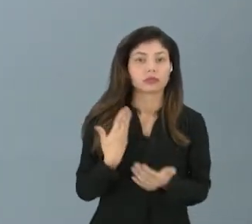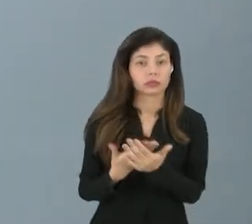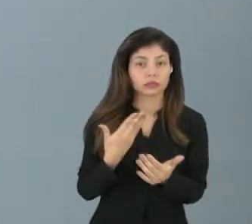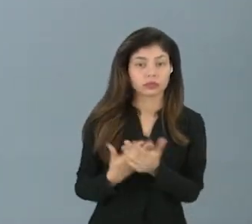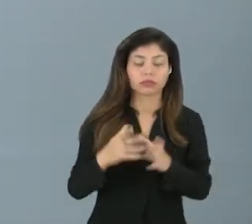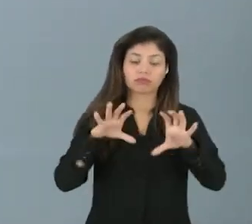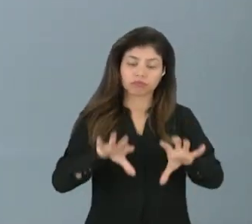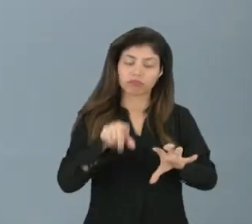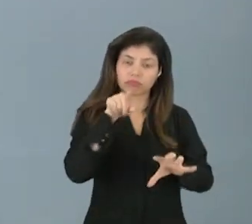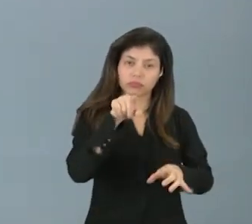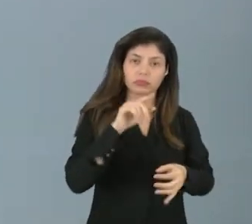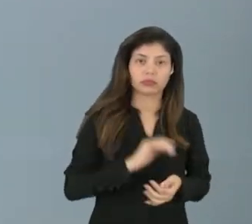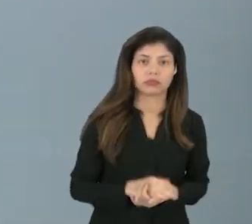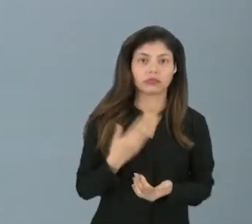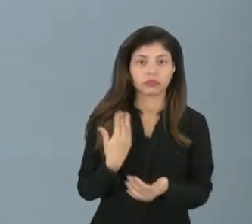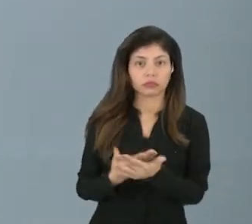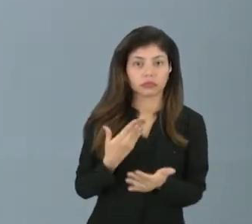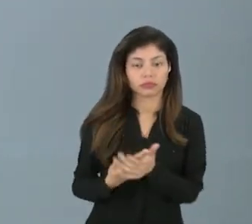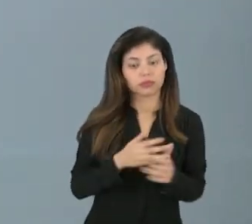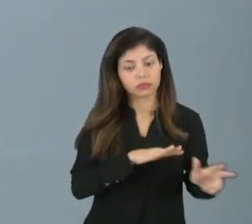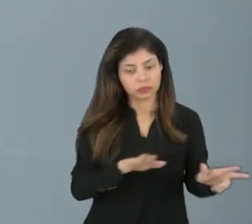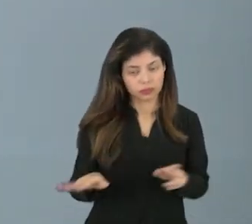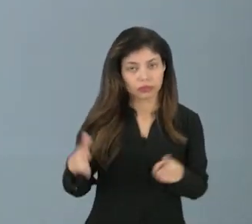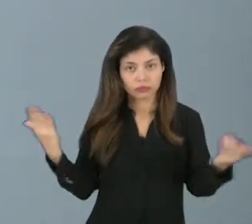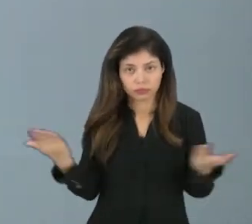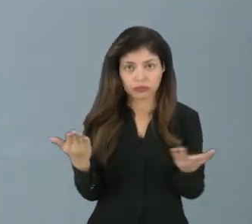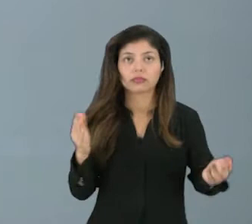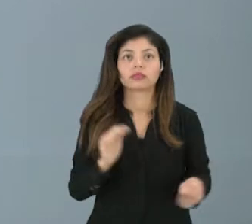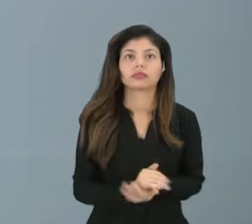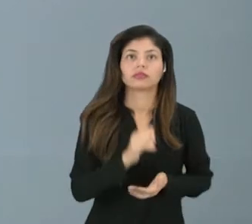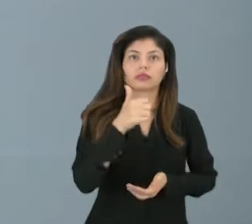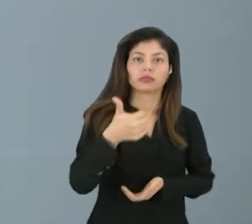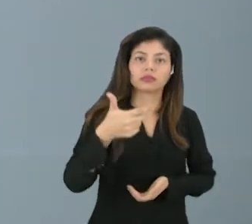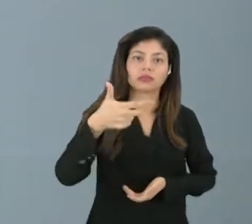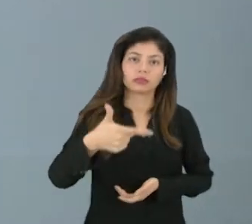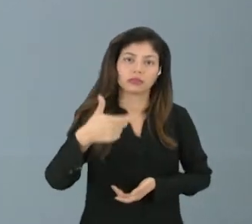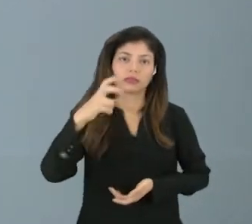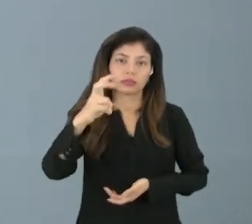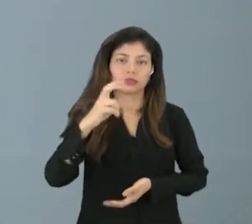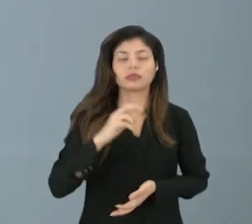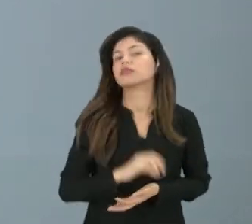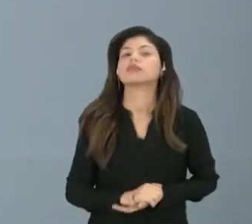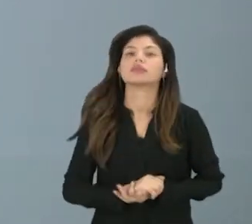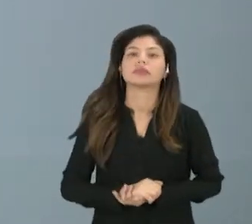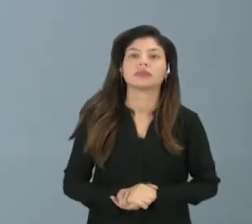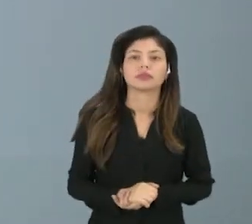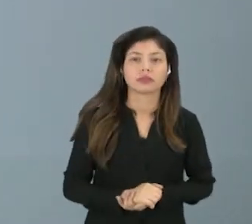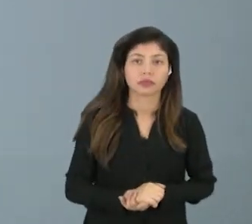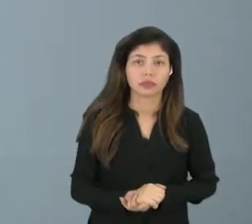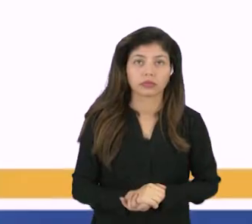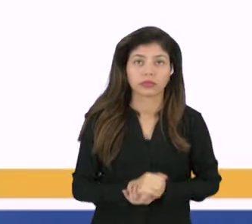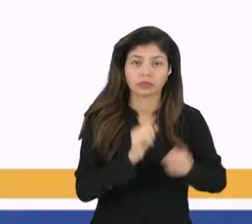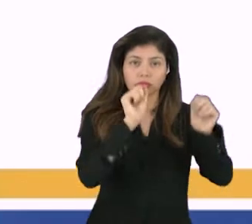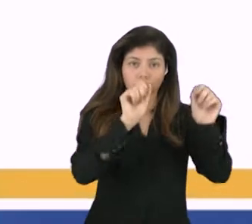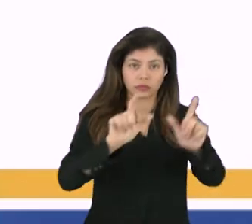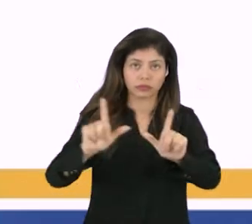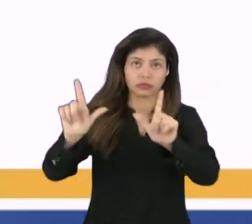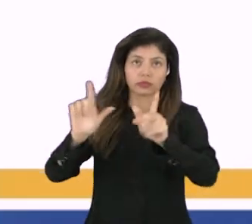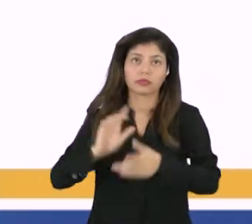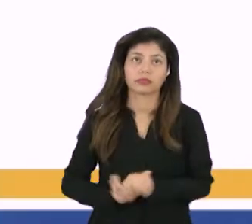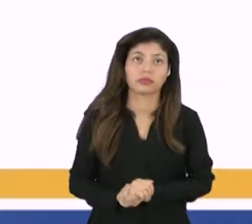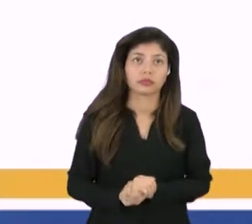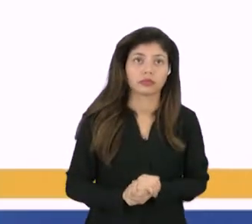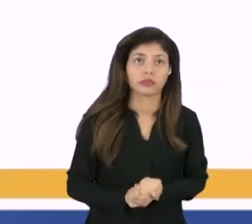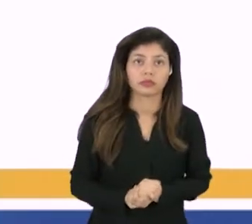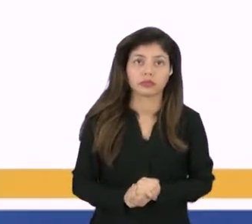aqui. Então vamos lá para a aula dessa semana, tá? Vamos para a aula 25. Vamos lá para a tela.